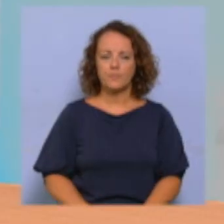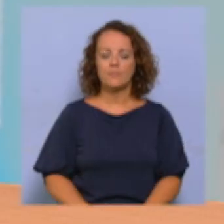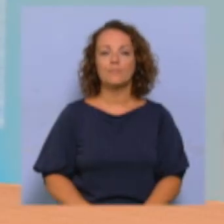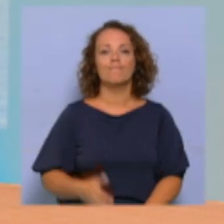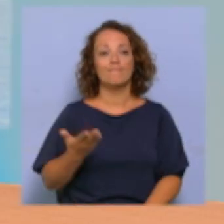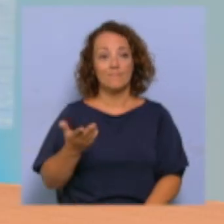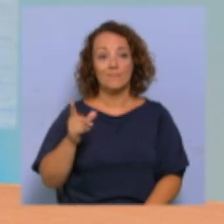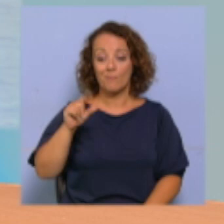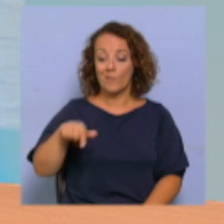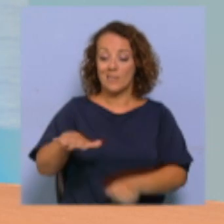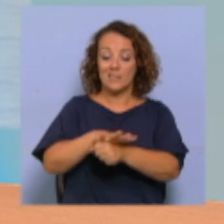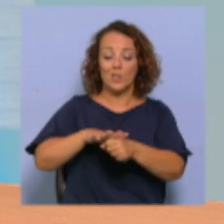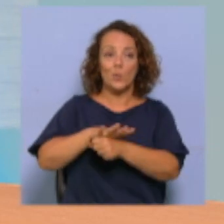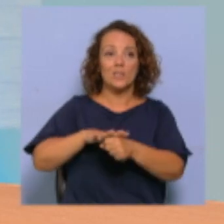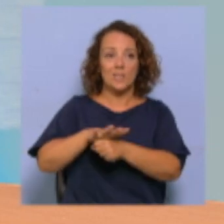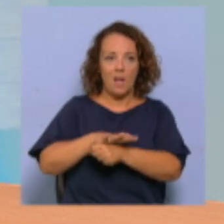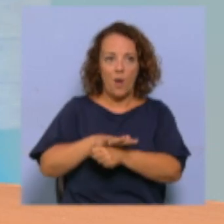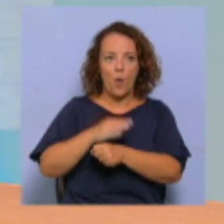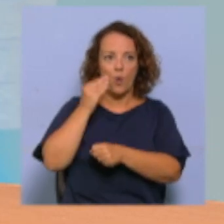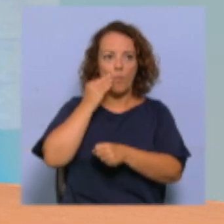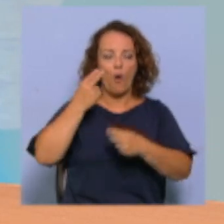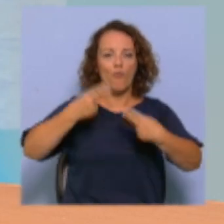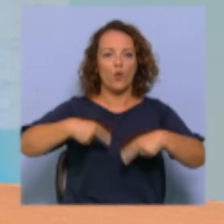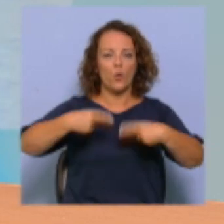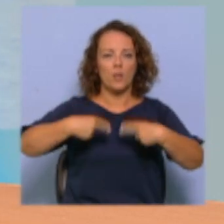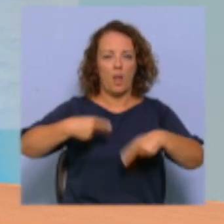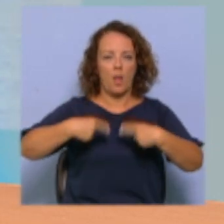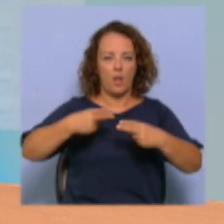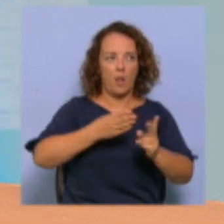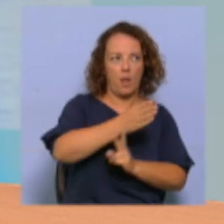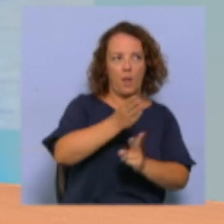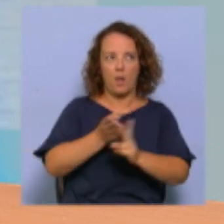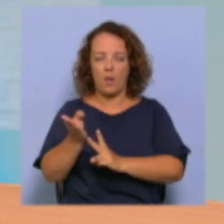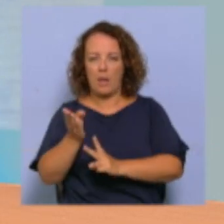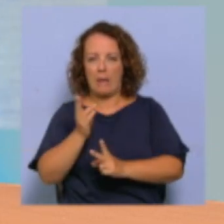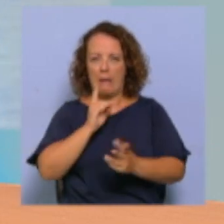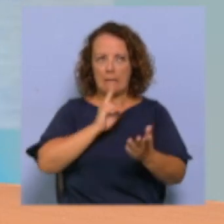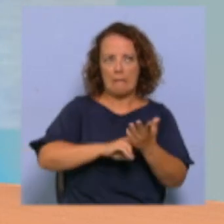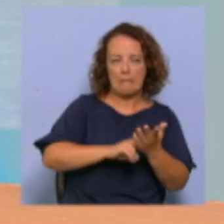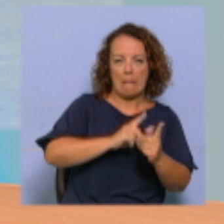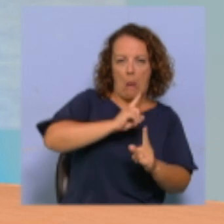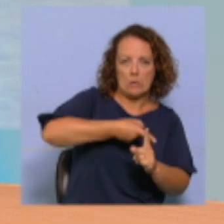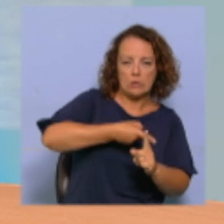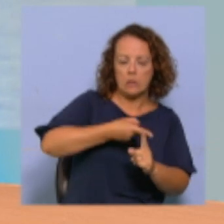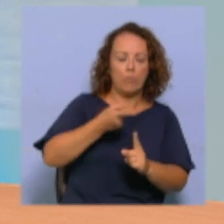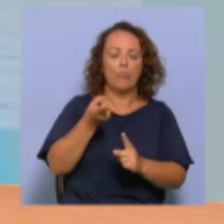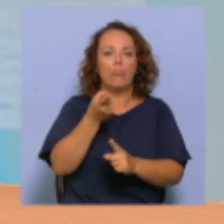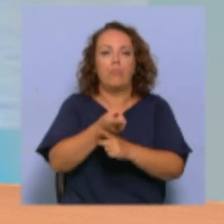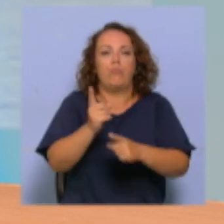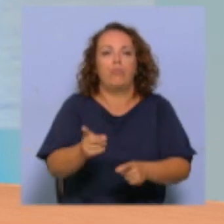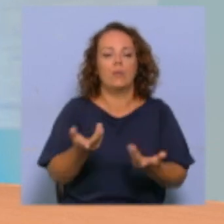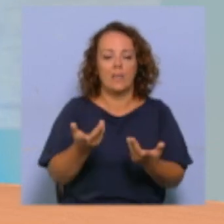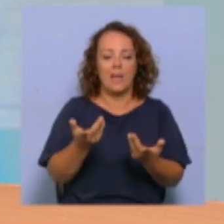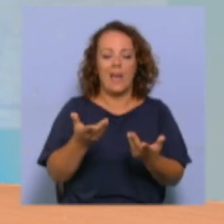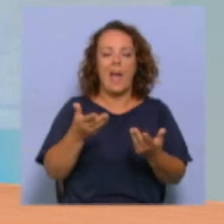esta situação, também as fronteiras entre realidades ficaram um bocadinho desbatidas, porque de repente a sala da